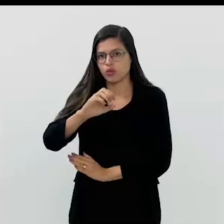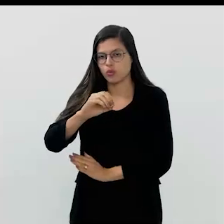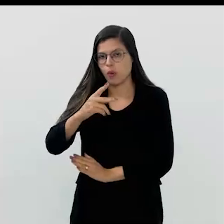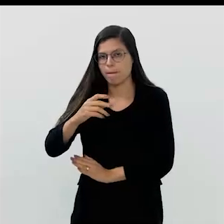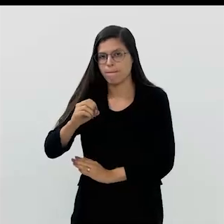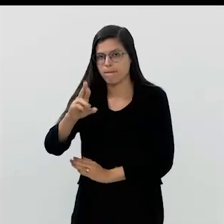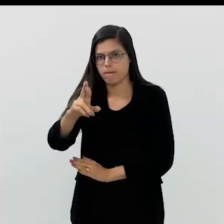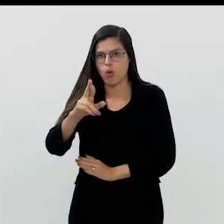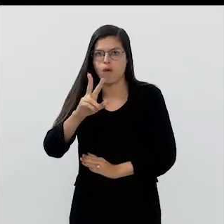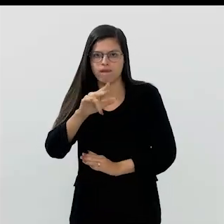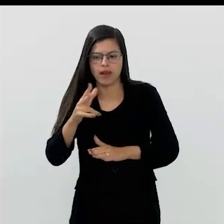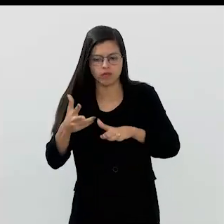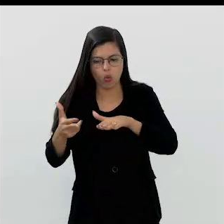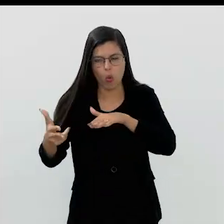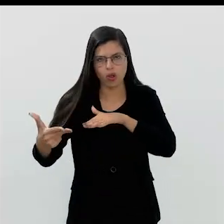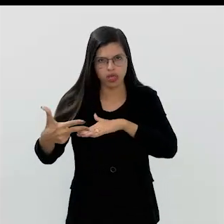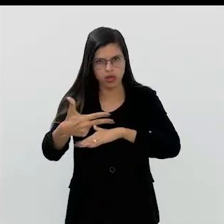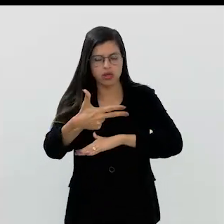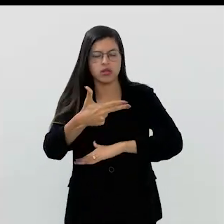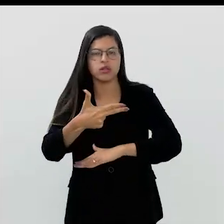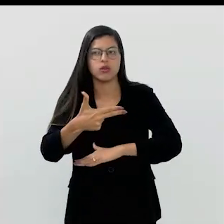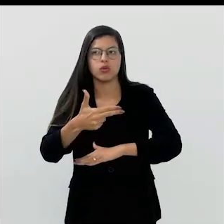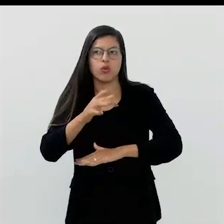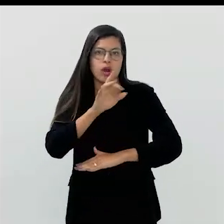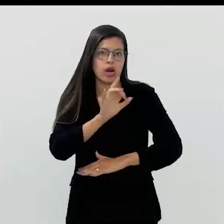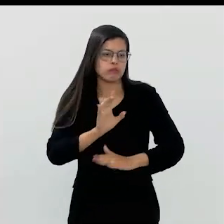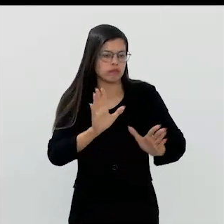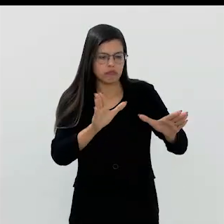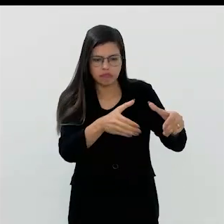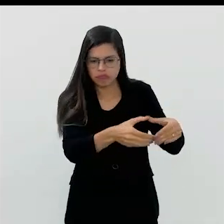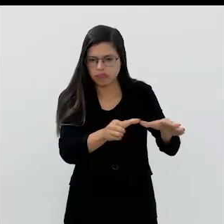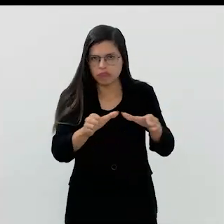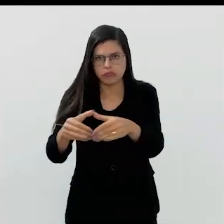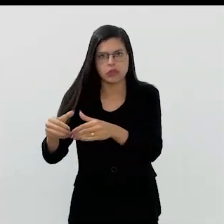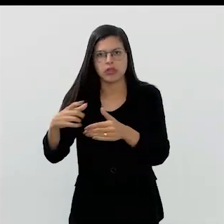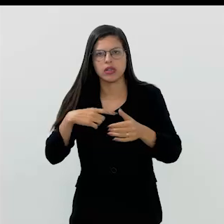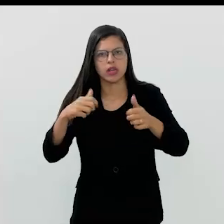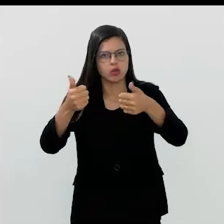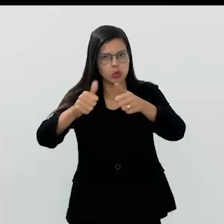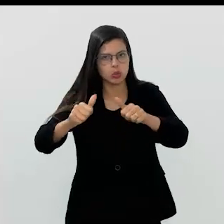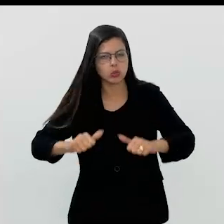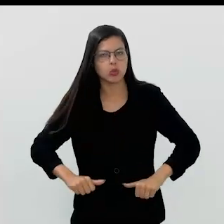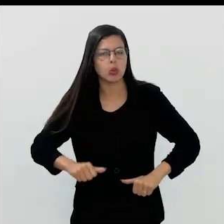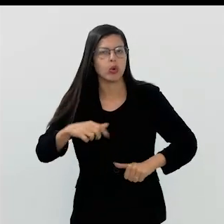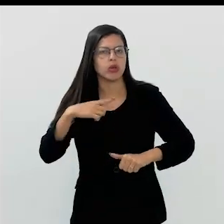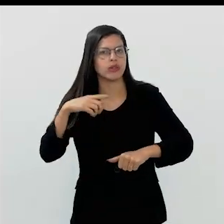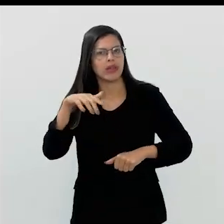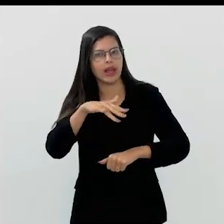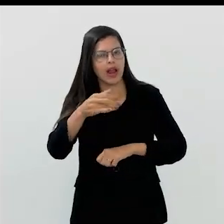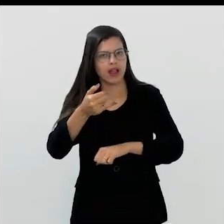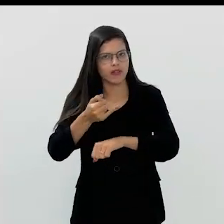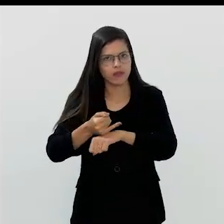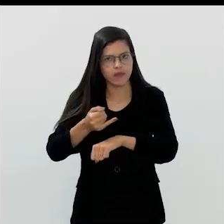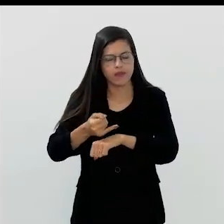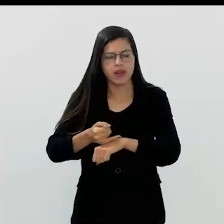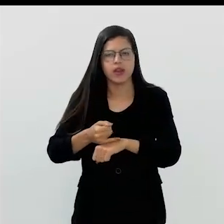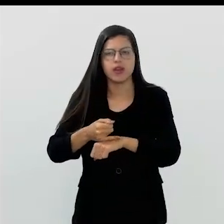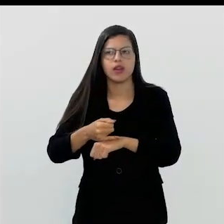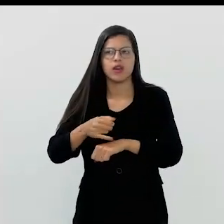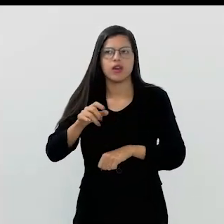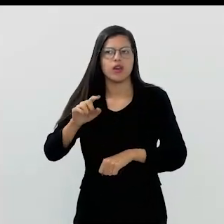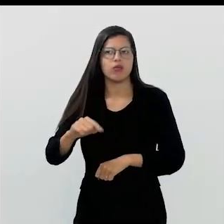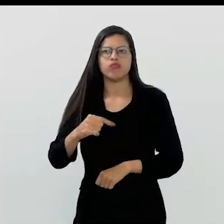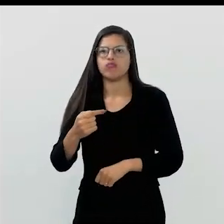perfis da peça no isopor. E cada um faz sua parte, no escultor e a parte de ferragem. Depois passa para a pastelagem,